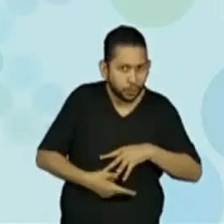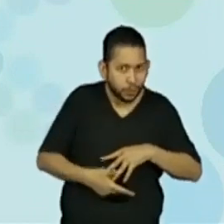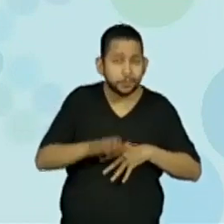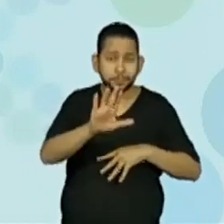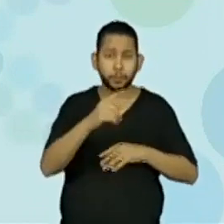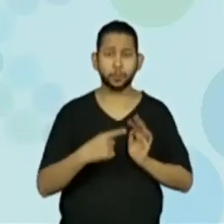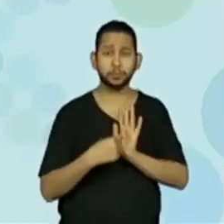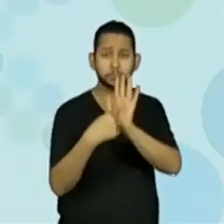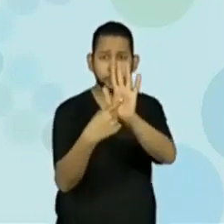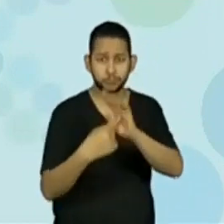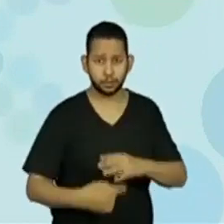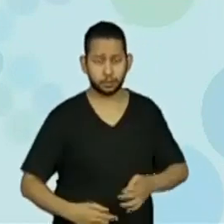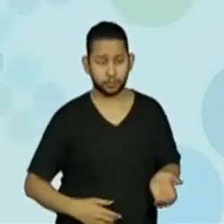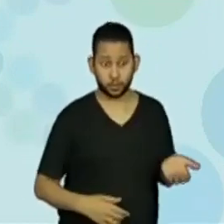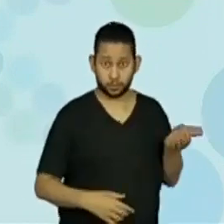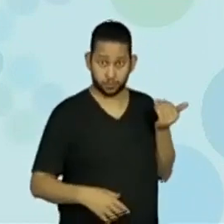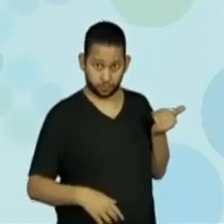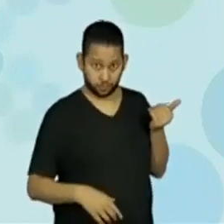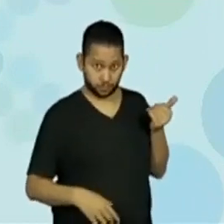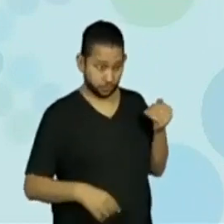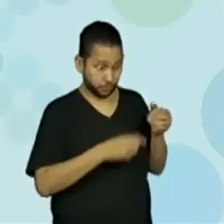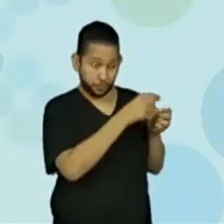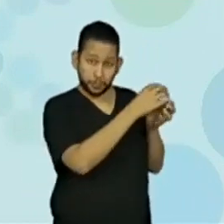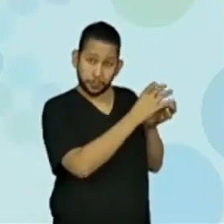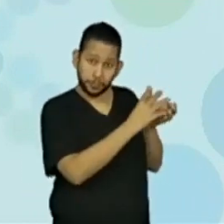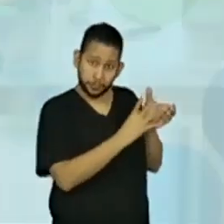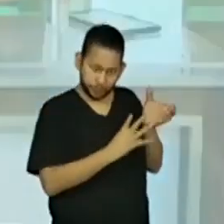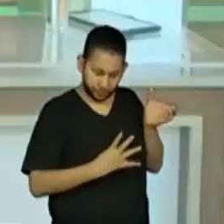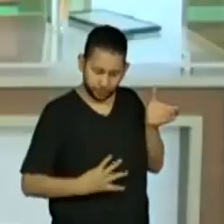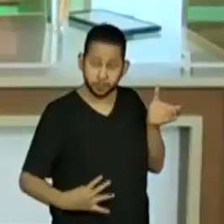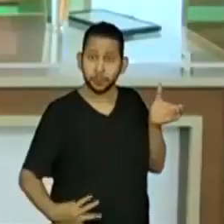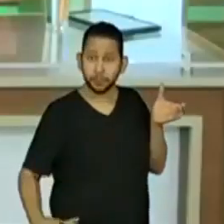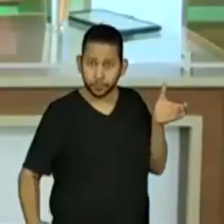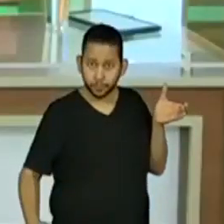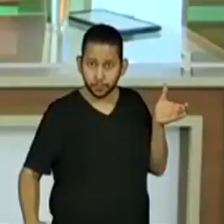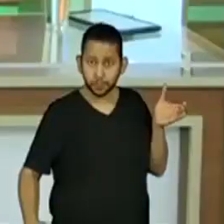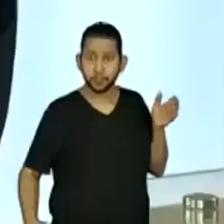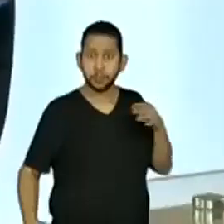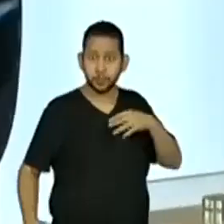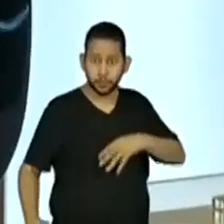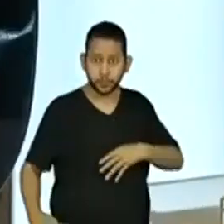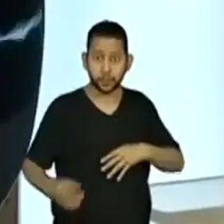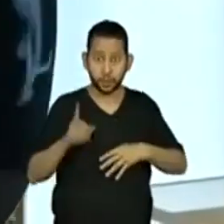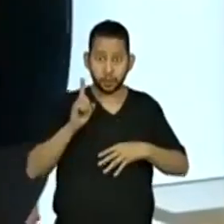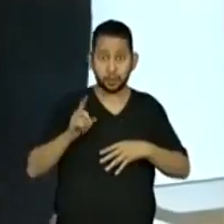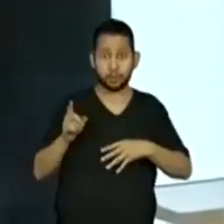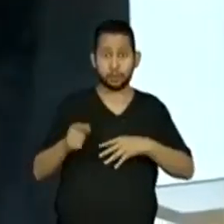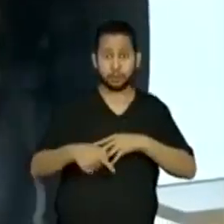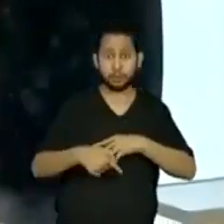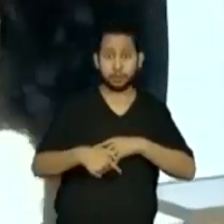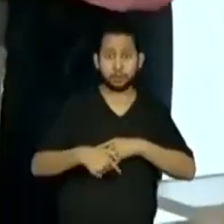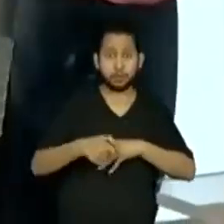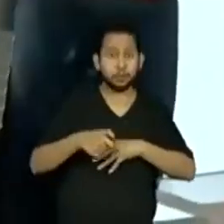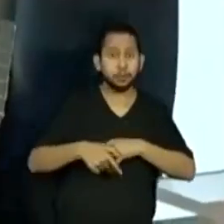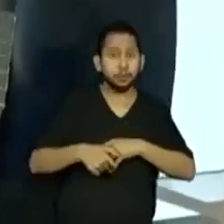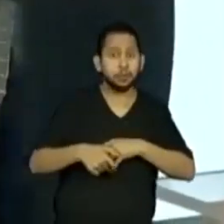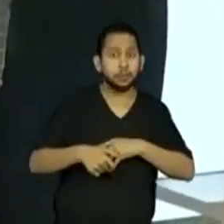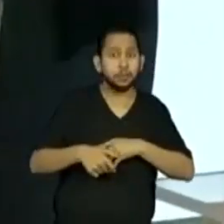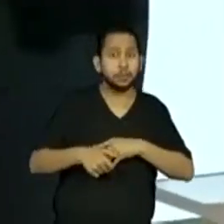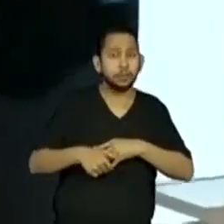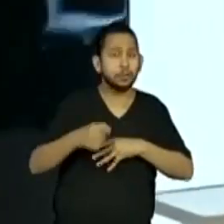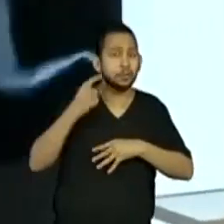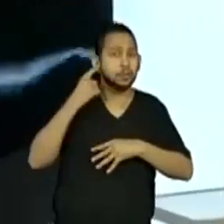tocando as cordas, tá? Uma corda de cada vez, em momentos diferentes. E eu quero que você que está em